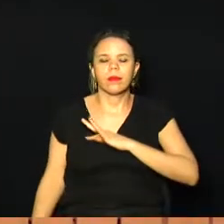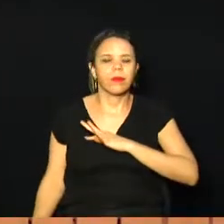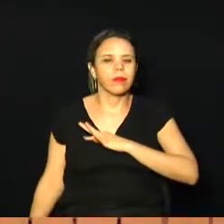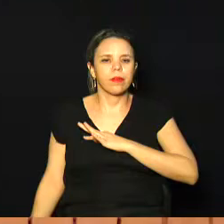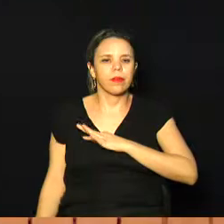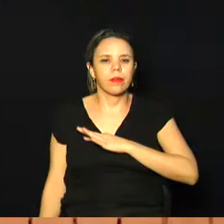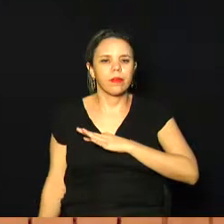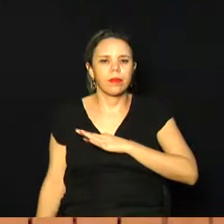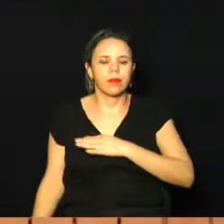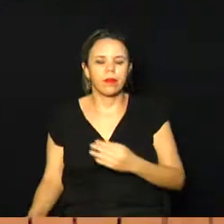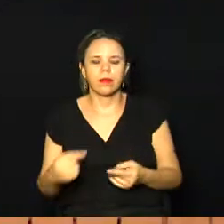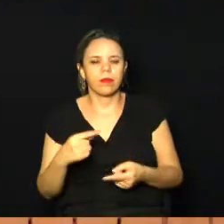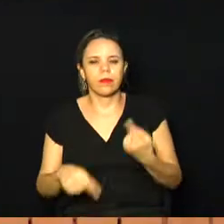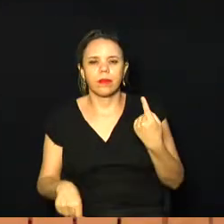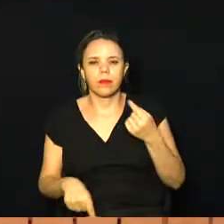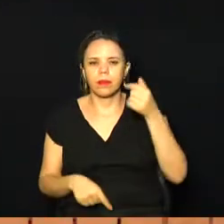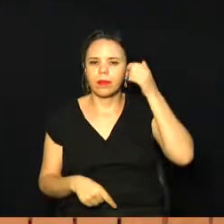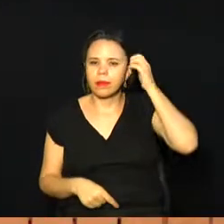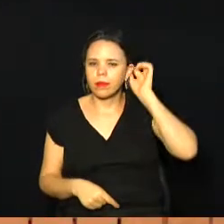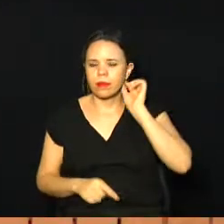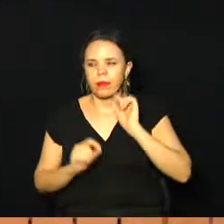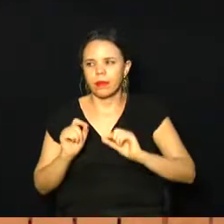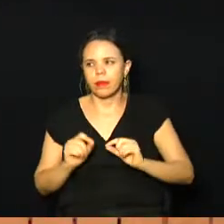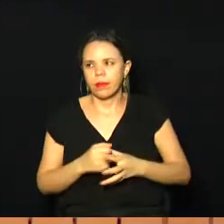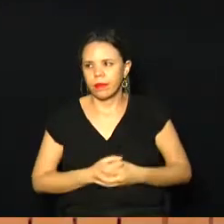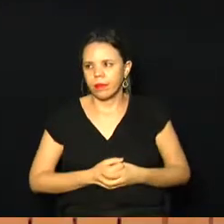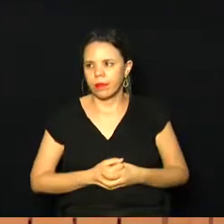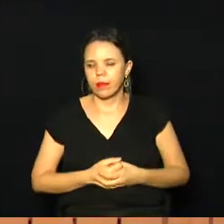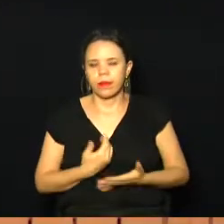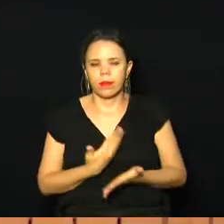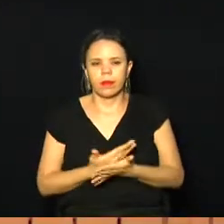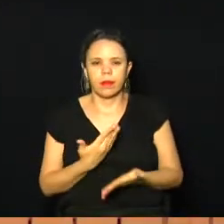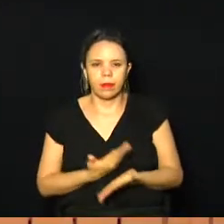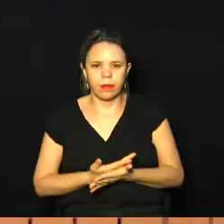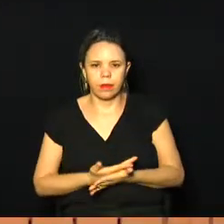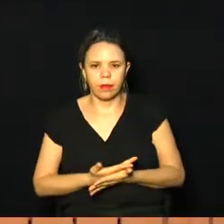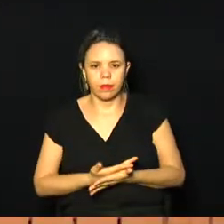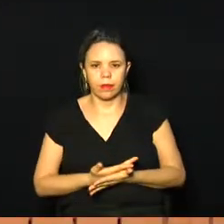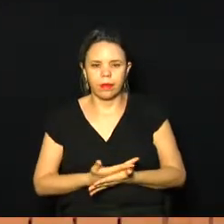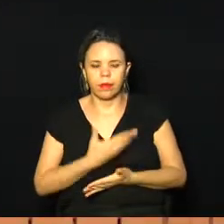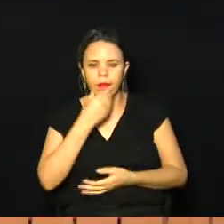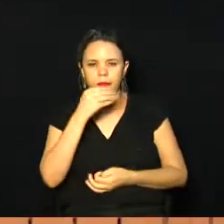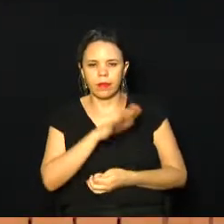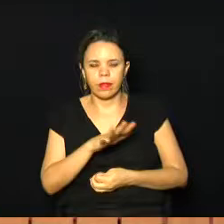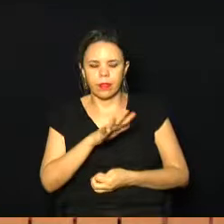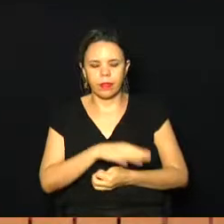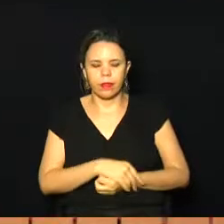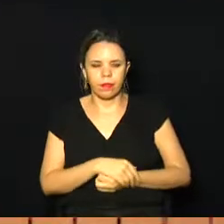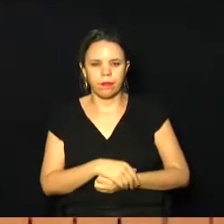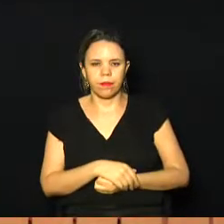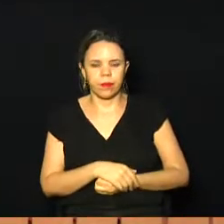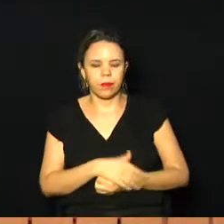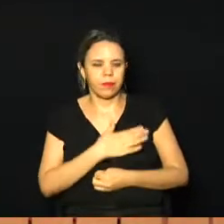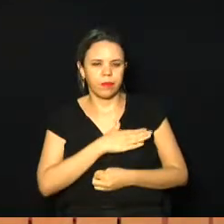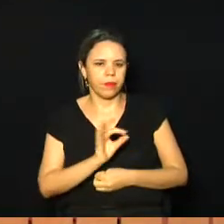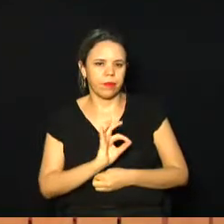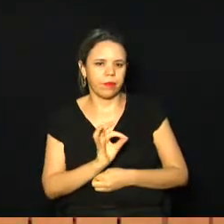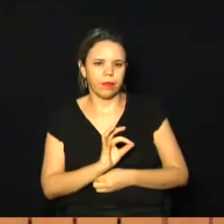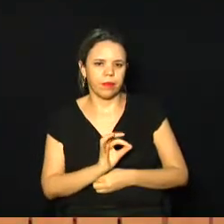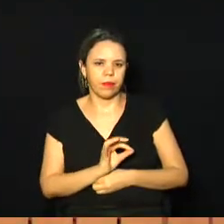conscientizando que é a aula de homens. Ele não gostava disso daí,